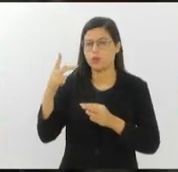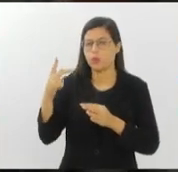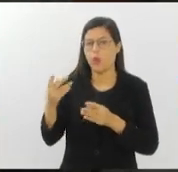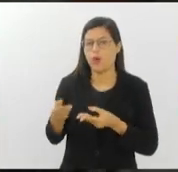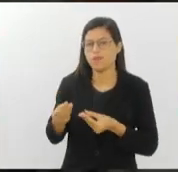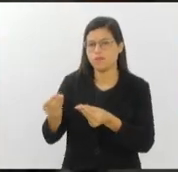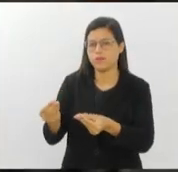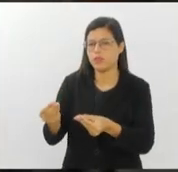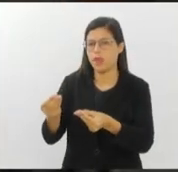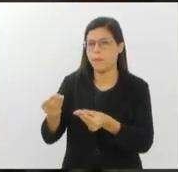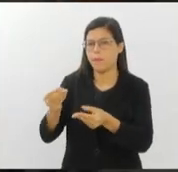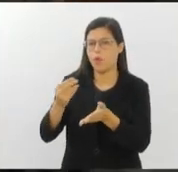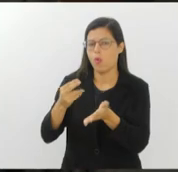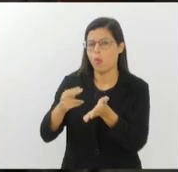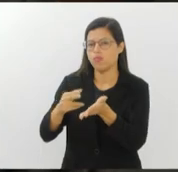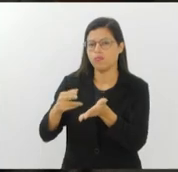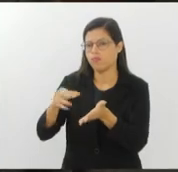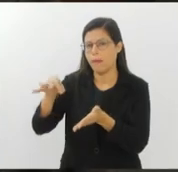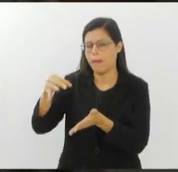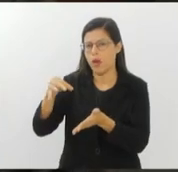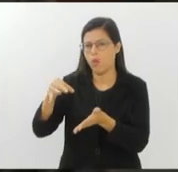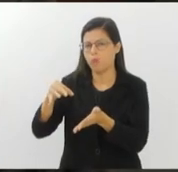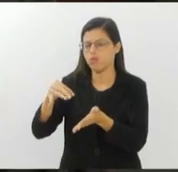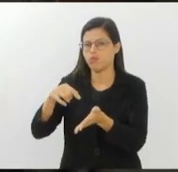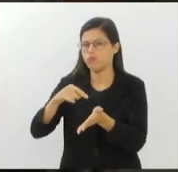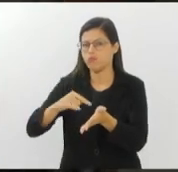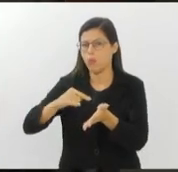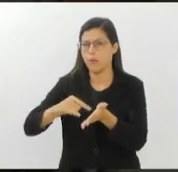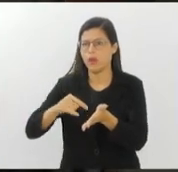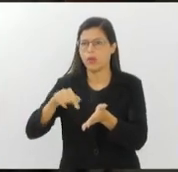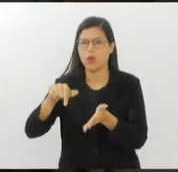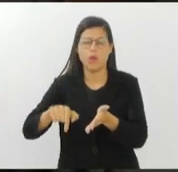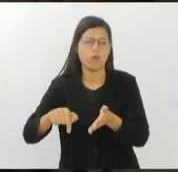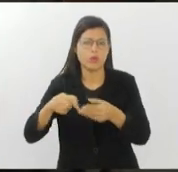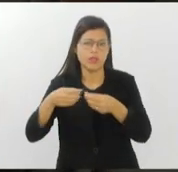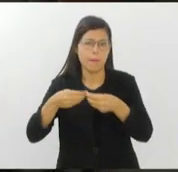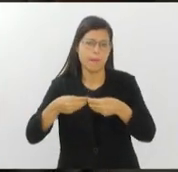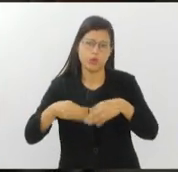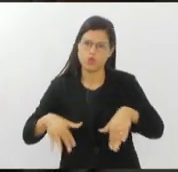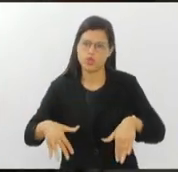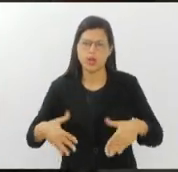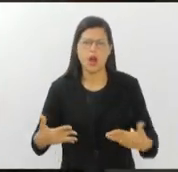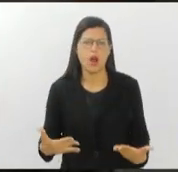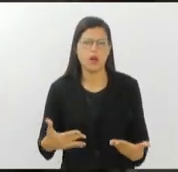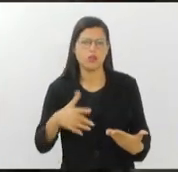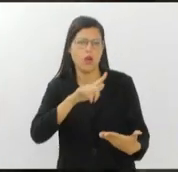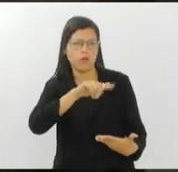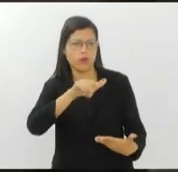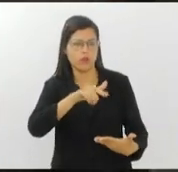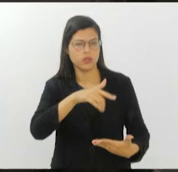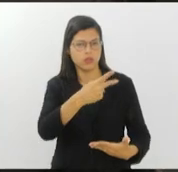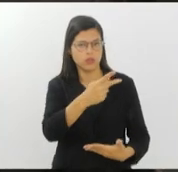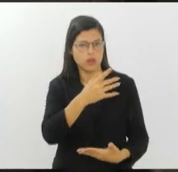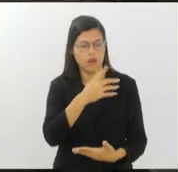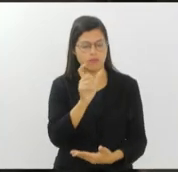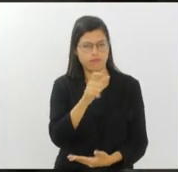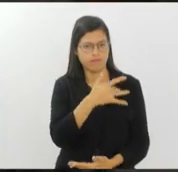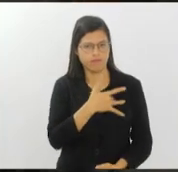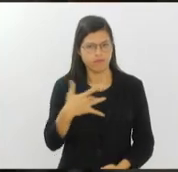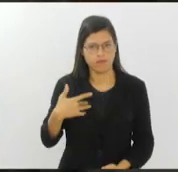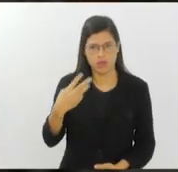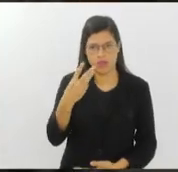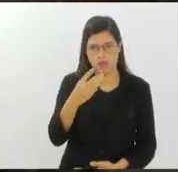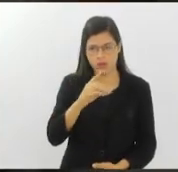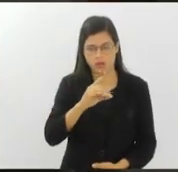dizendo, de maneira geral assim, olha, você está me dando prejuízo, né, e eu vou cancelar o seu plano daqui a 30 dias. Né,